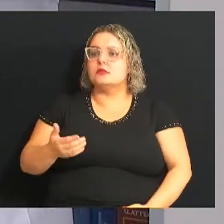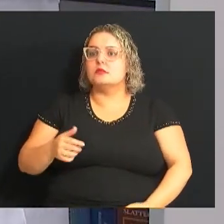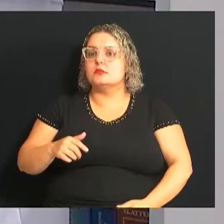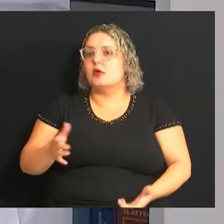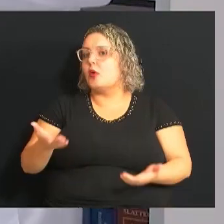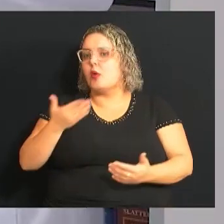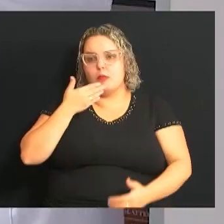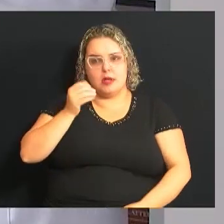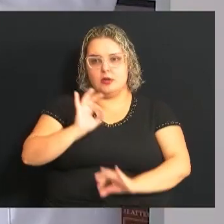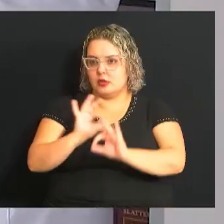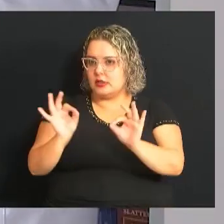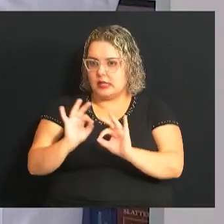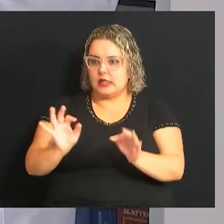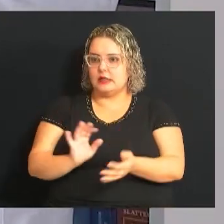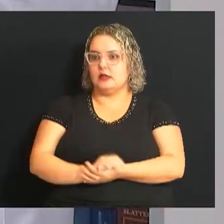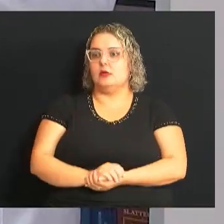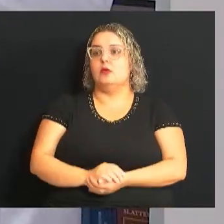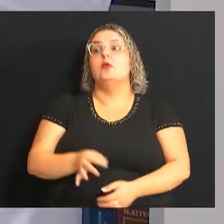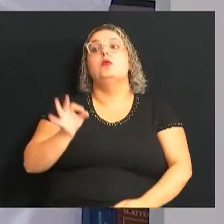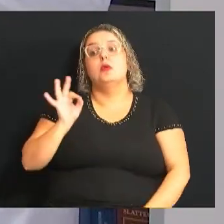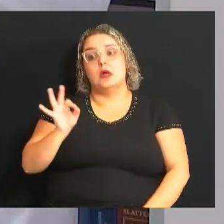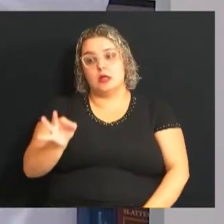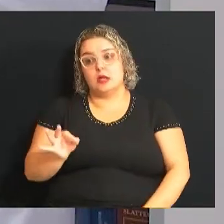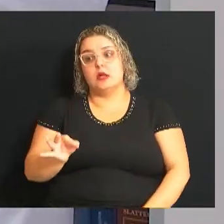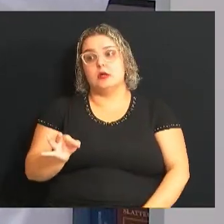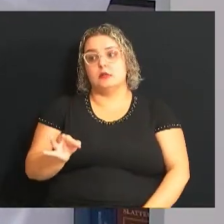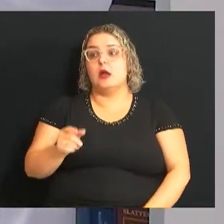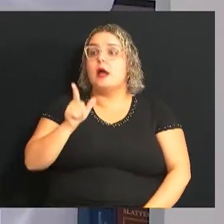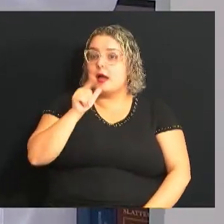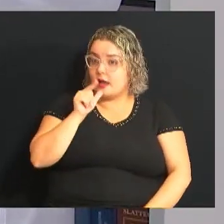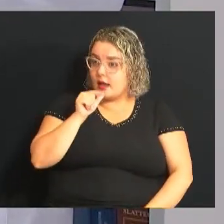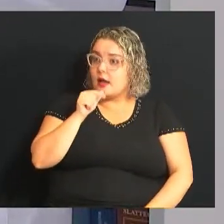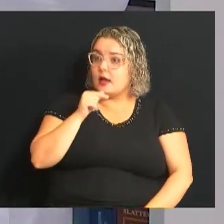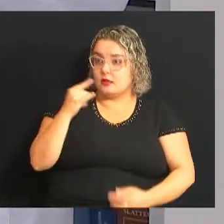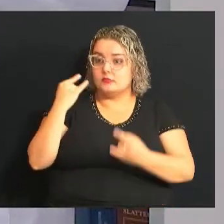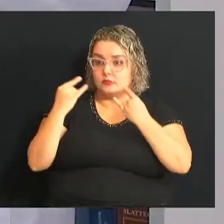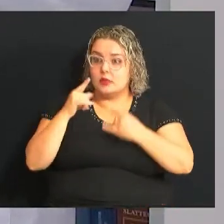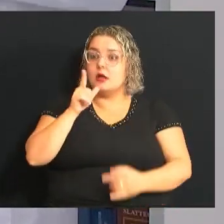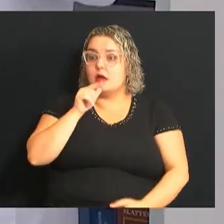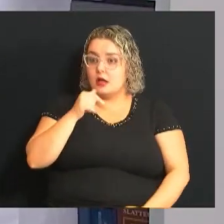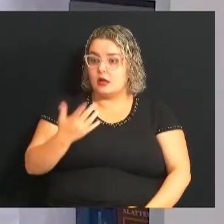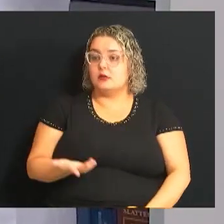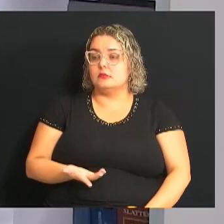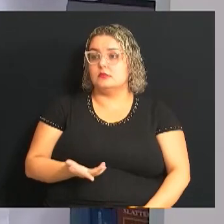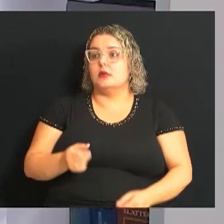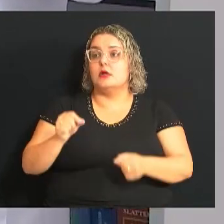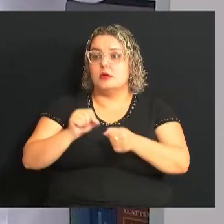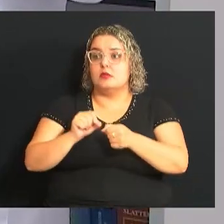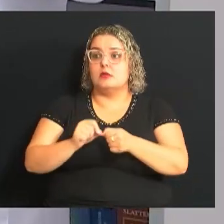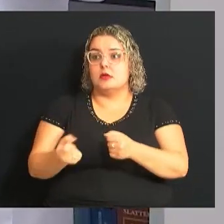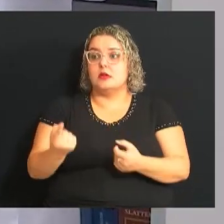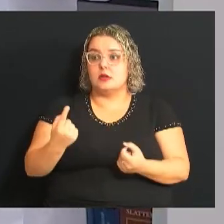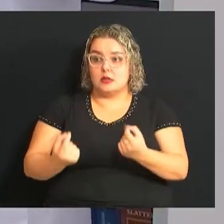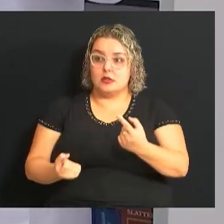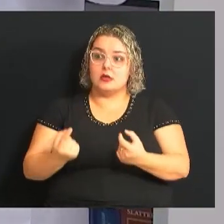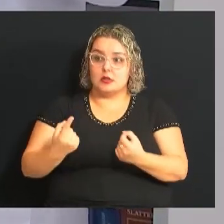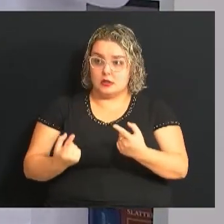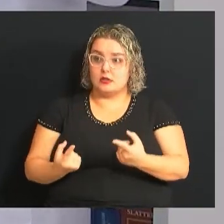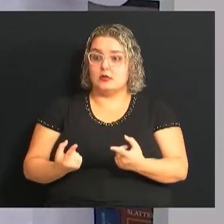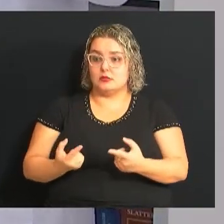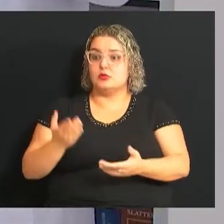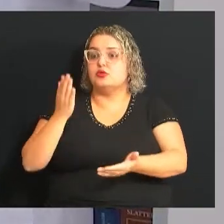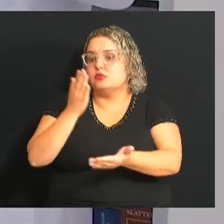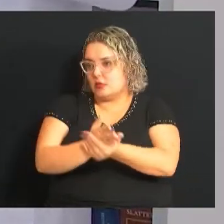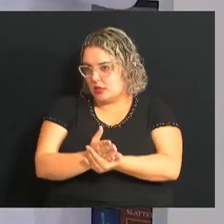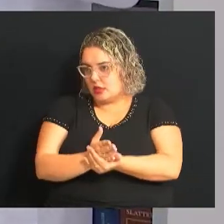melhor não dar nada? O ideal é só mesmo a água, né, para estar hidratando esse animal e fazer alguns pontos de parada, né, para ele fazer as